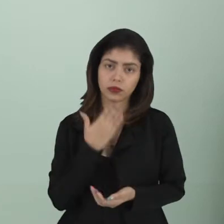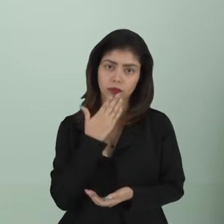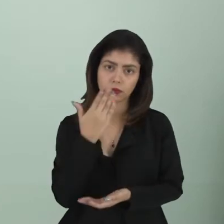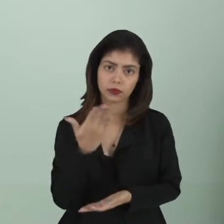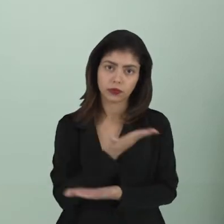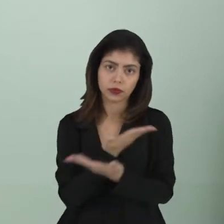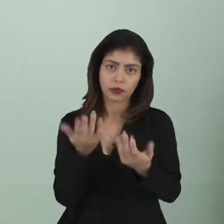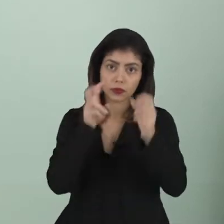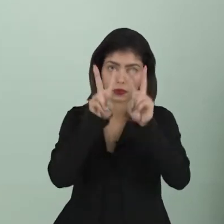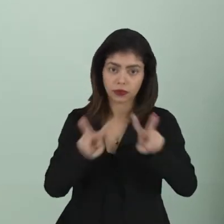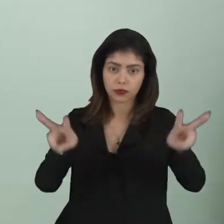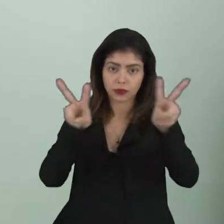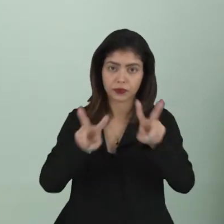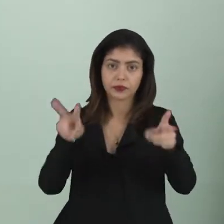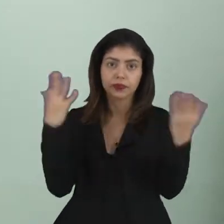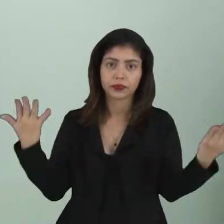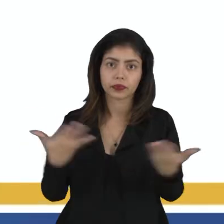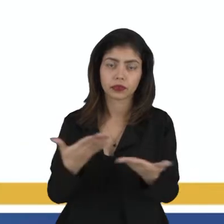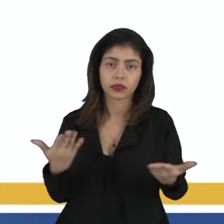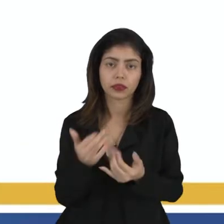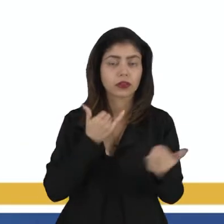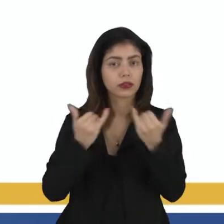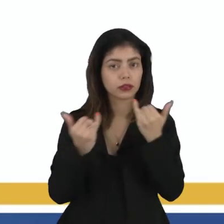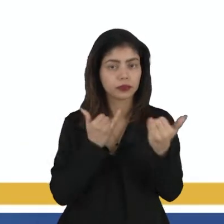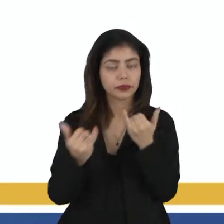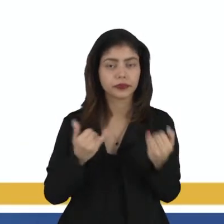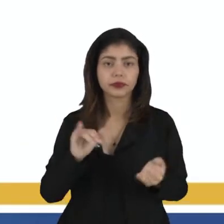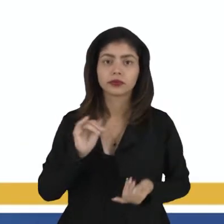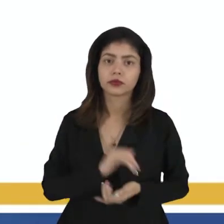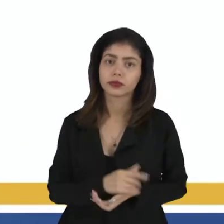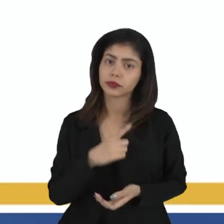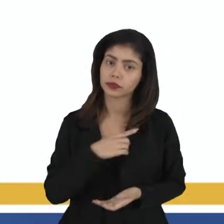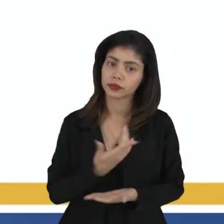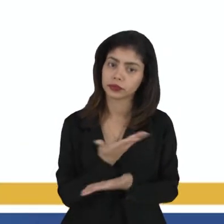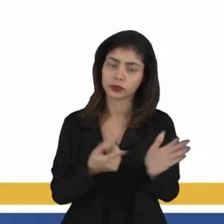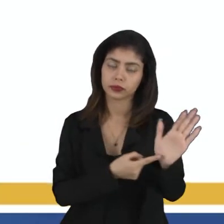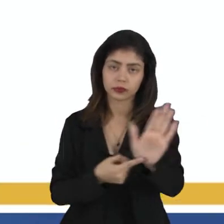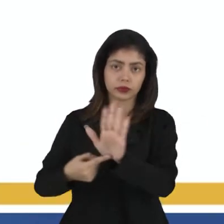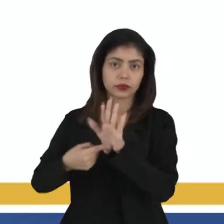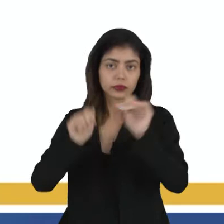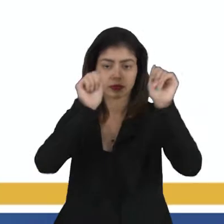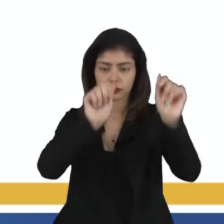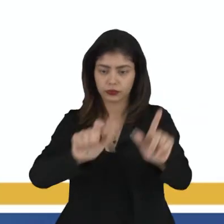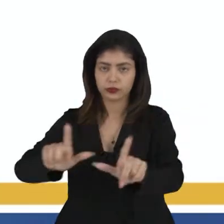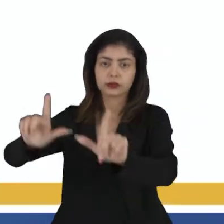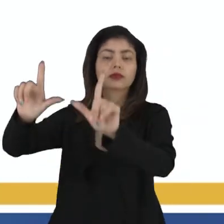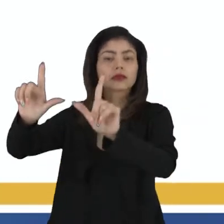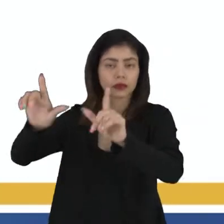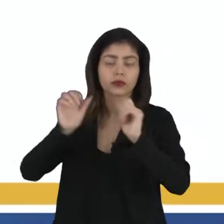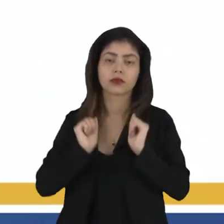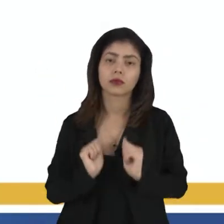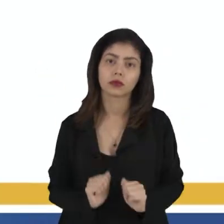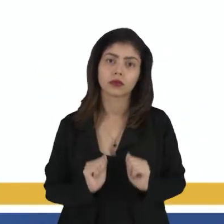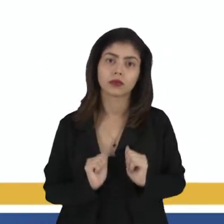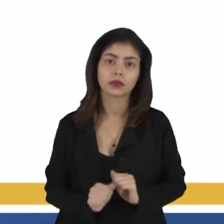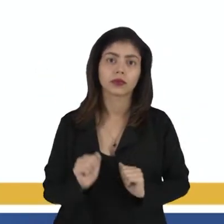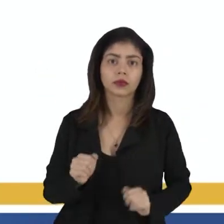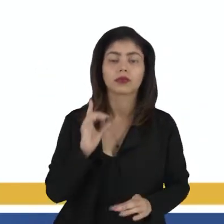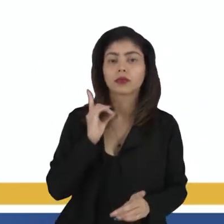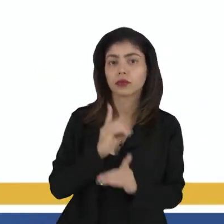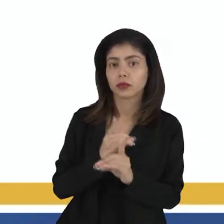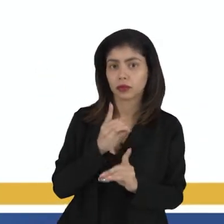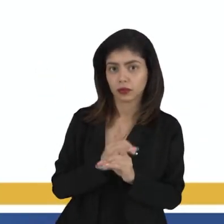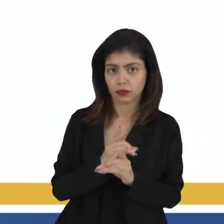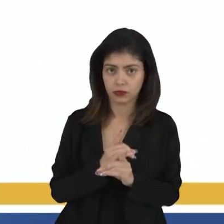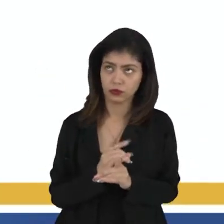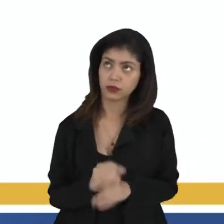que vocês visualizem agora as informações que estão sendo apresentadas em tela, onde vocês podem